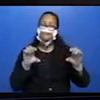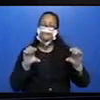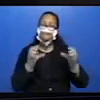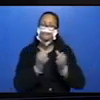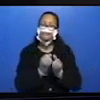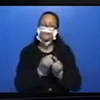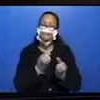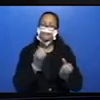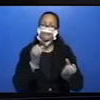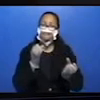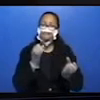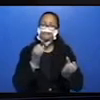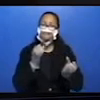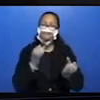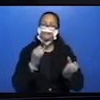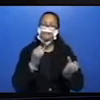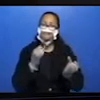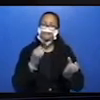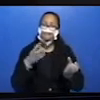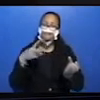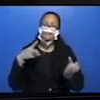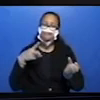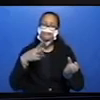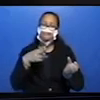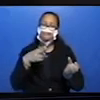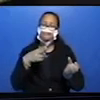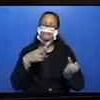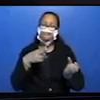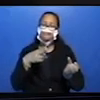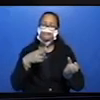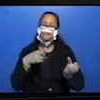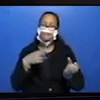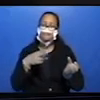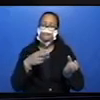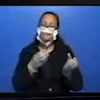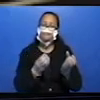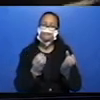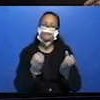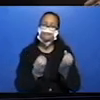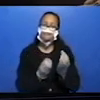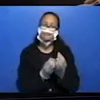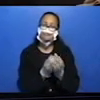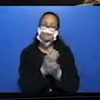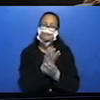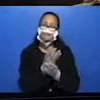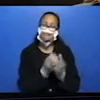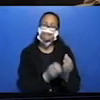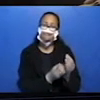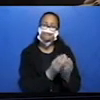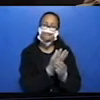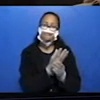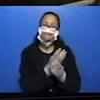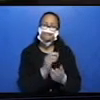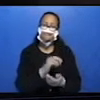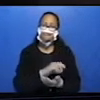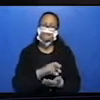cima e nos canos foram plantadas hortaliças, diversos tipos de hortaliças.